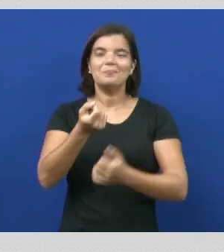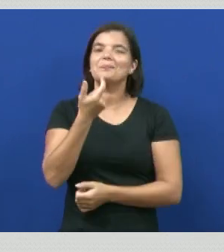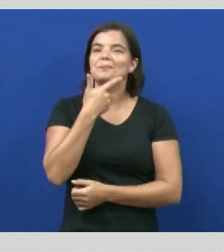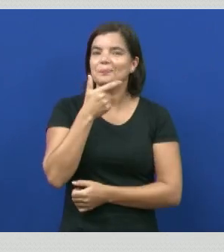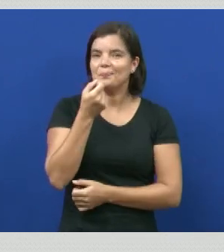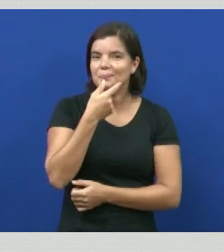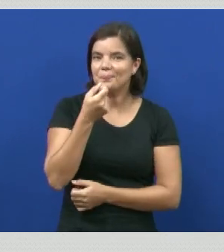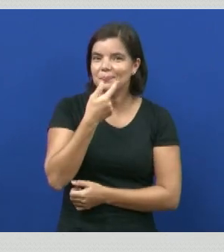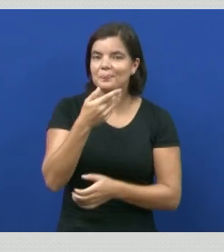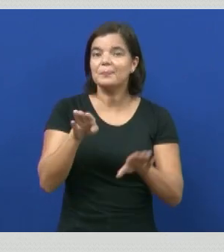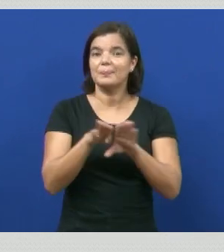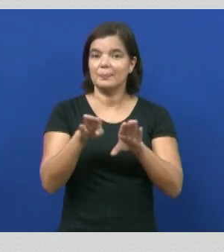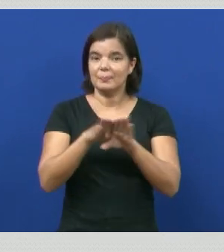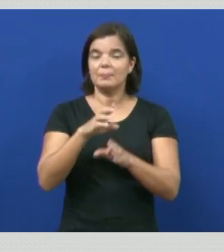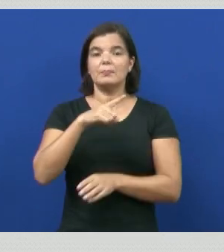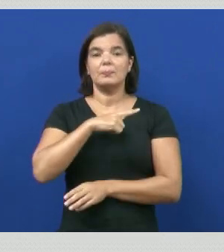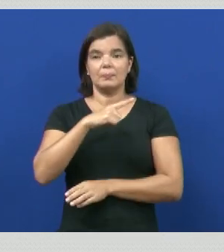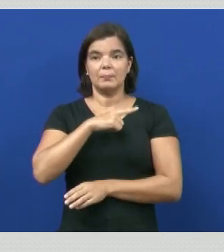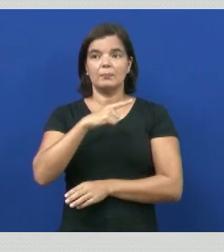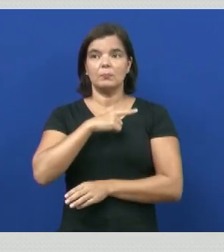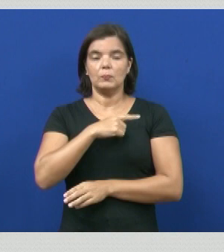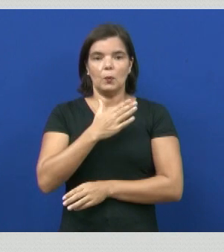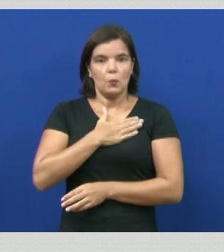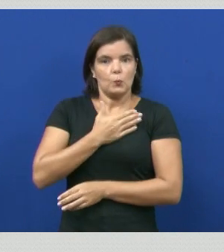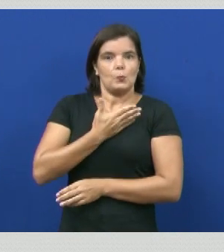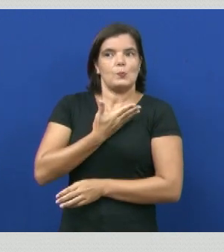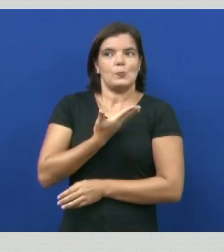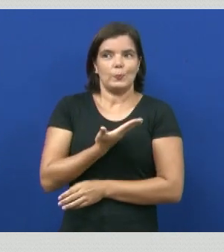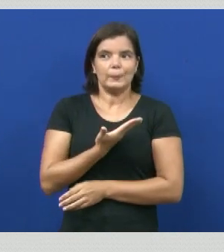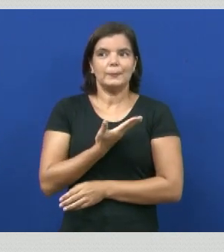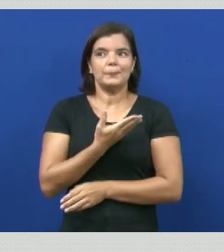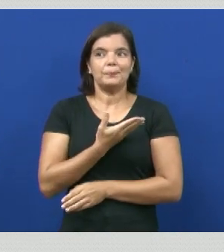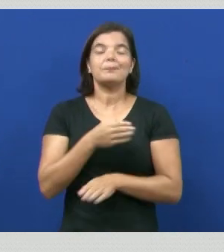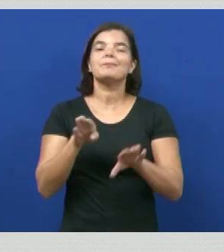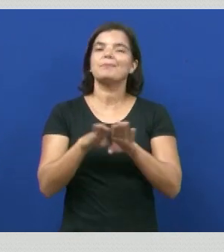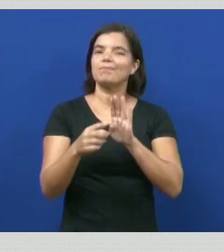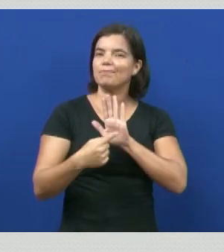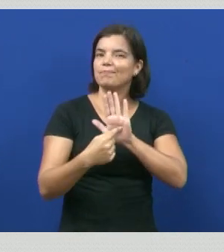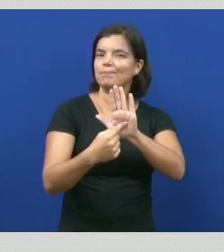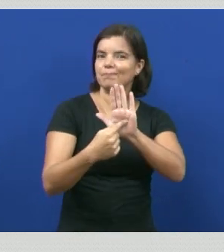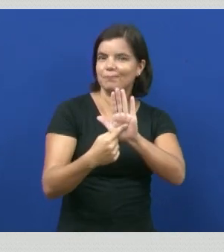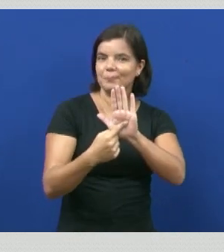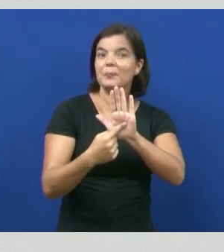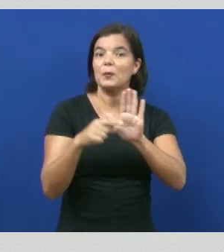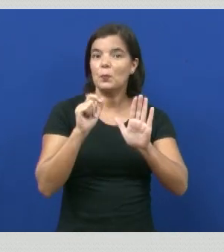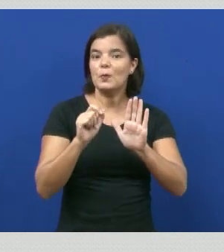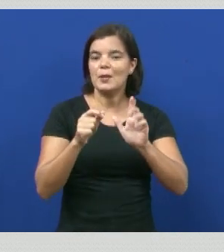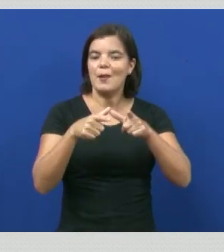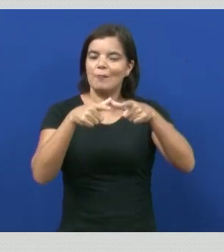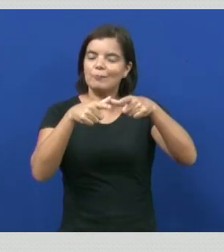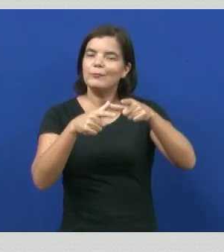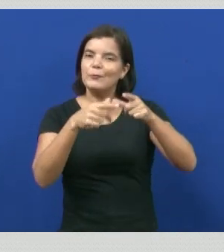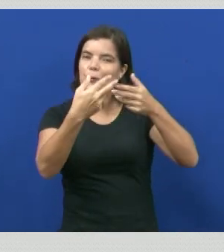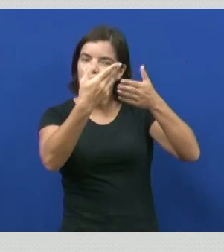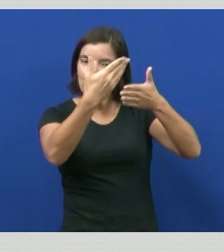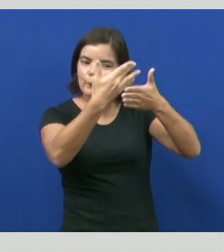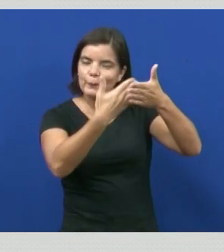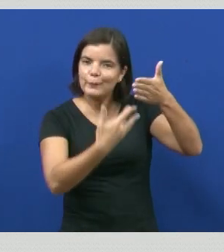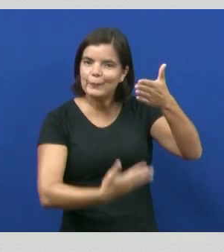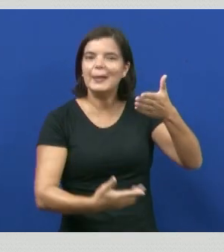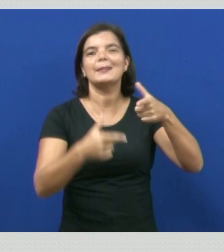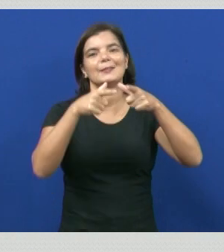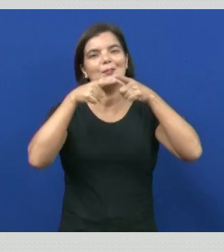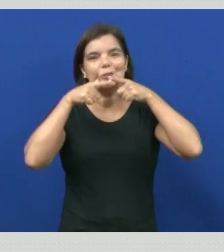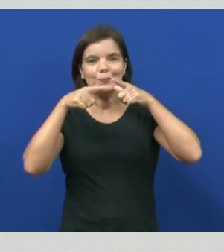cômico. Também haverá uma quebra de expectativa. Podem apresentar figuras de linguagem para isso, construindo